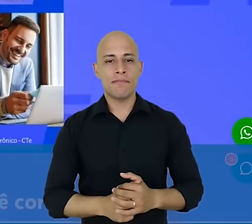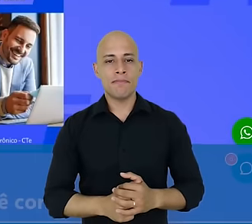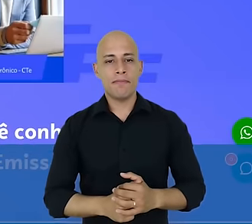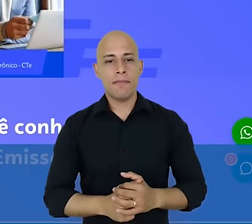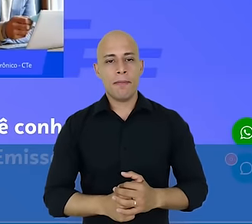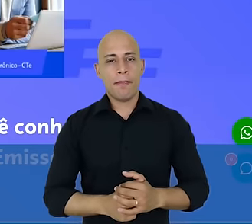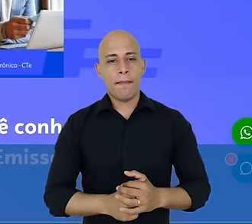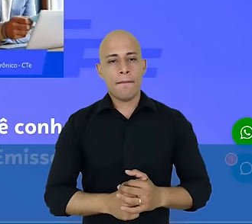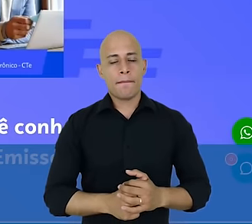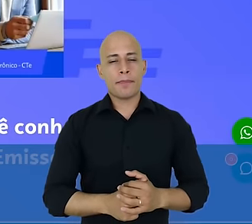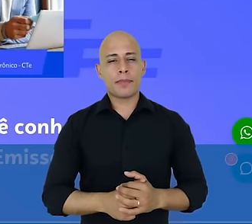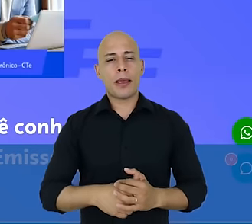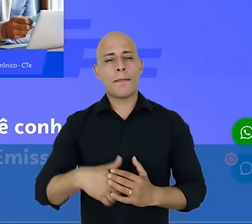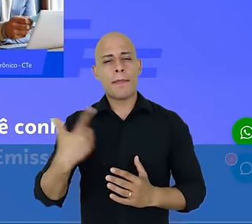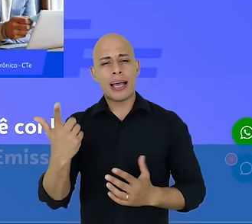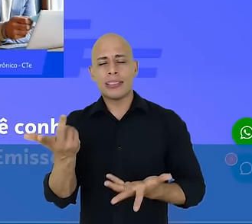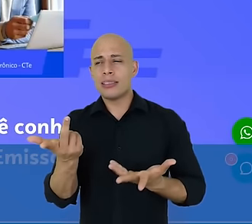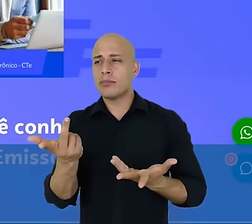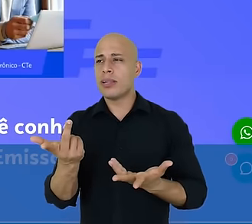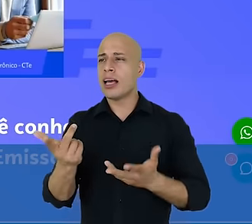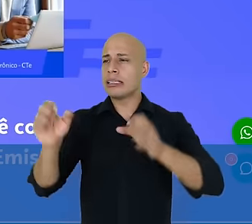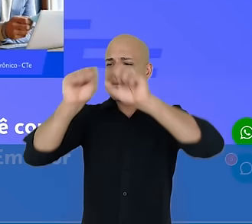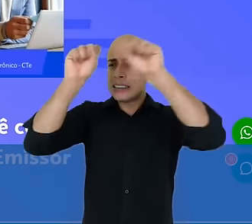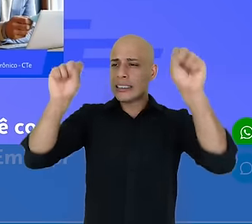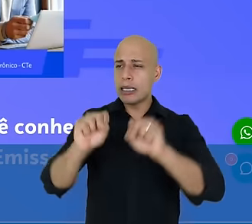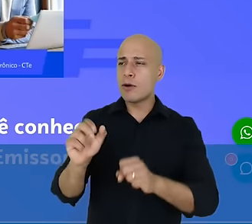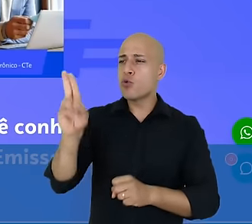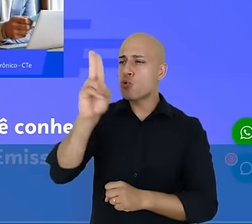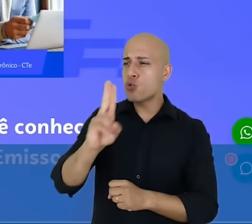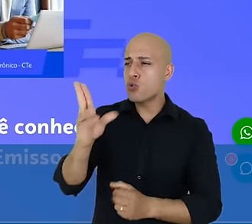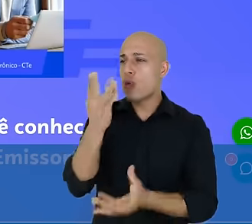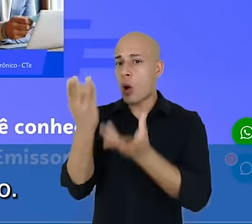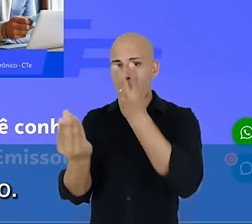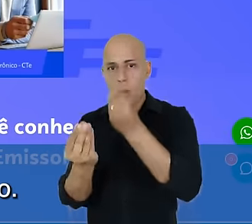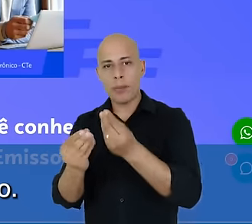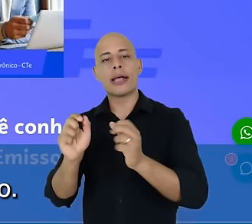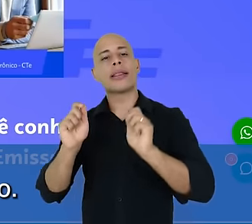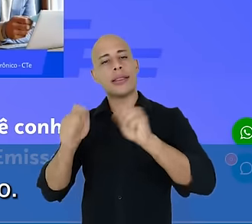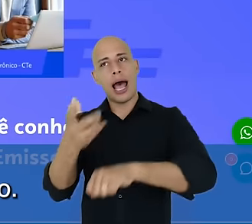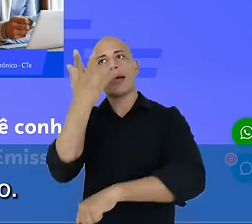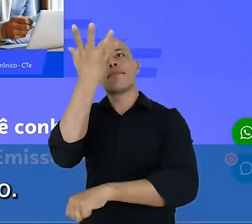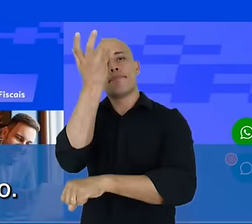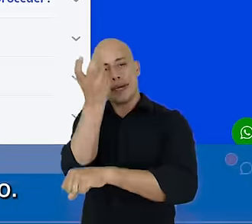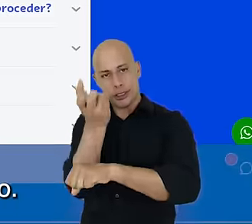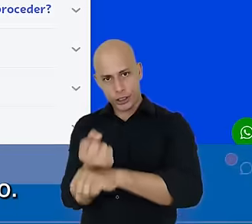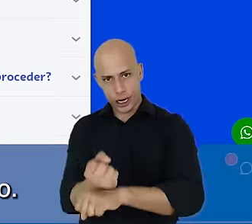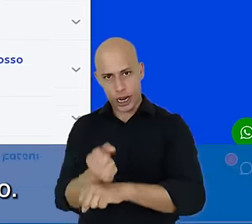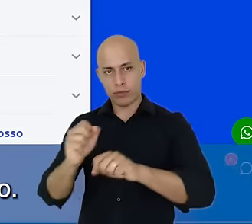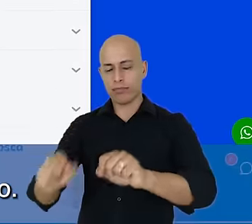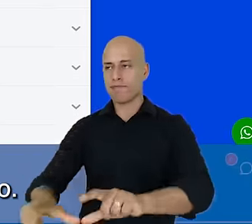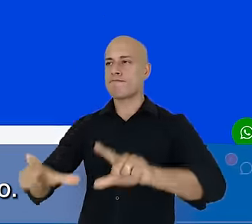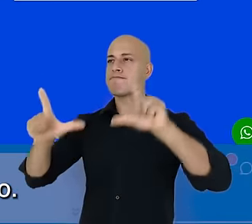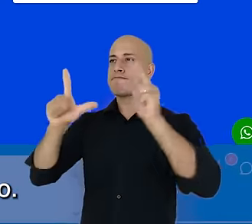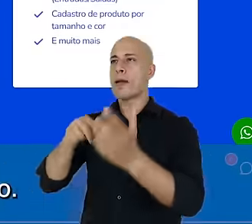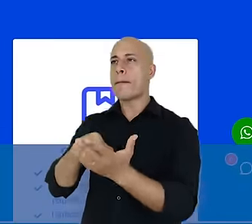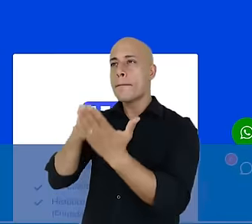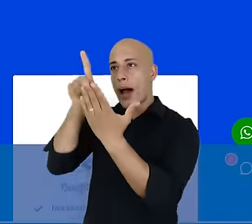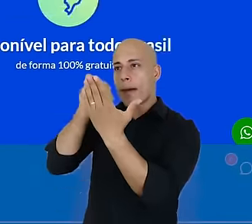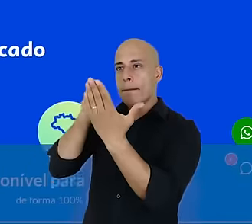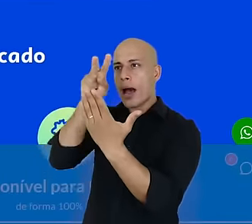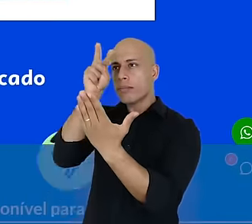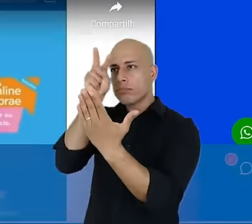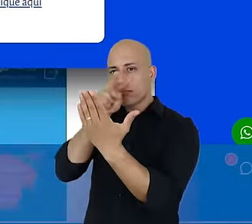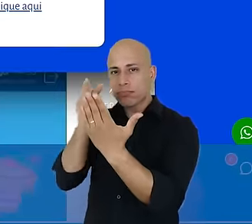Eh manual de utilização tem aqui baixar o manual dia a dia a gente pede que a pessoa faça acesso disso